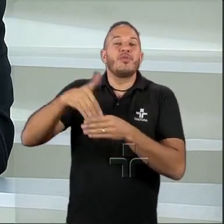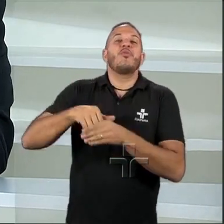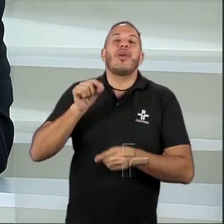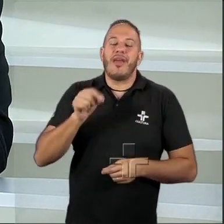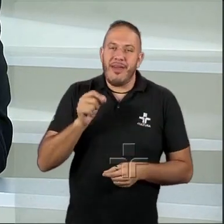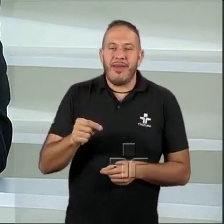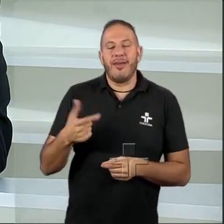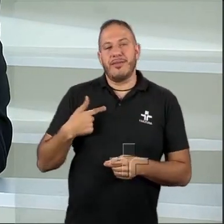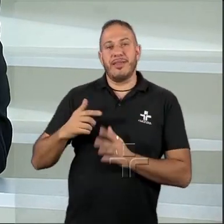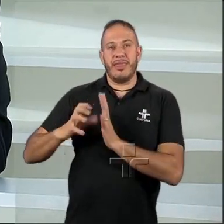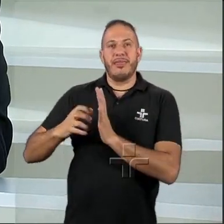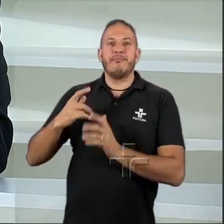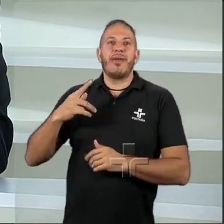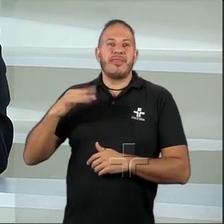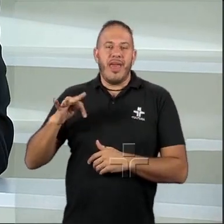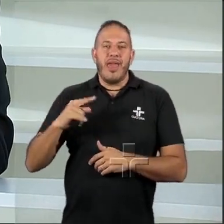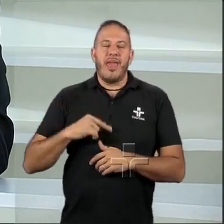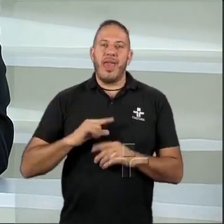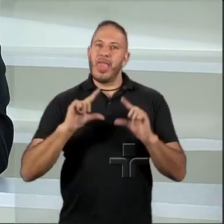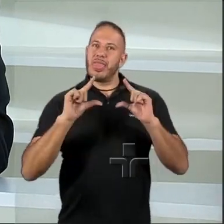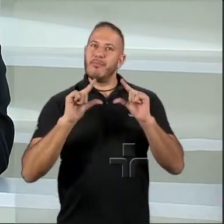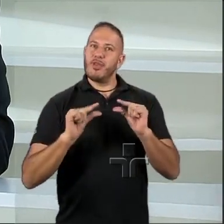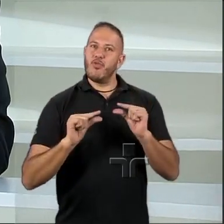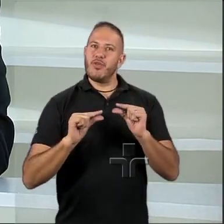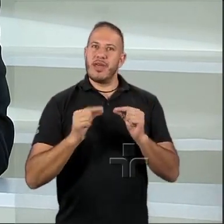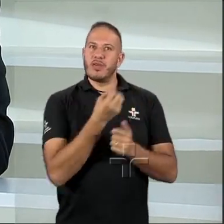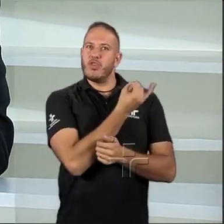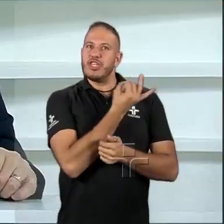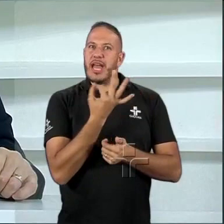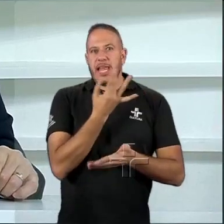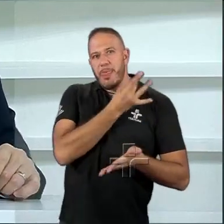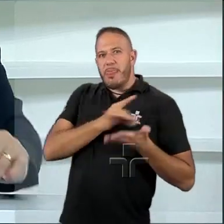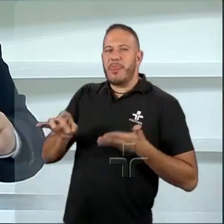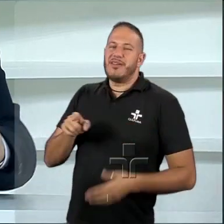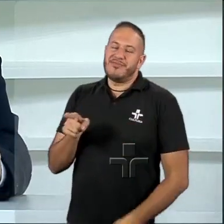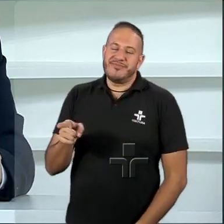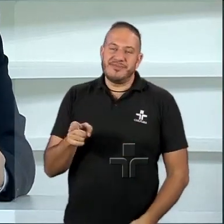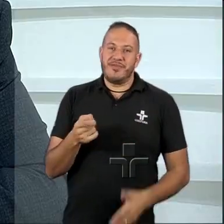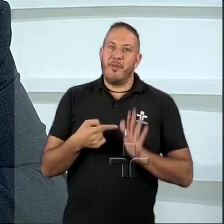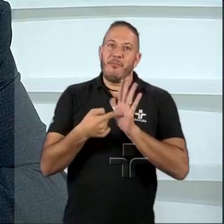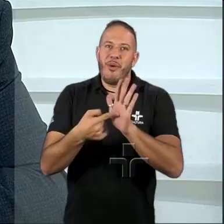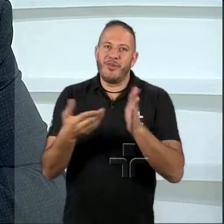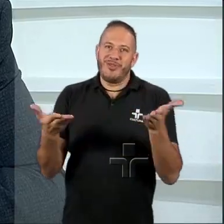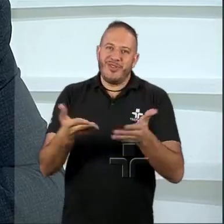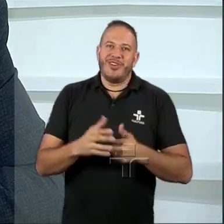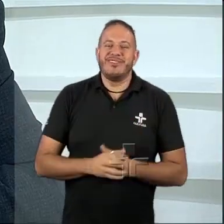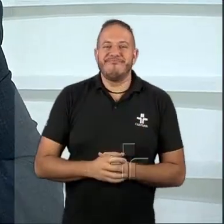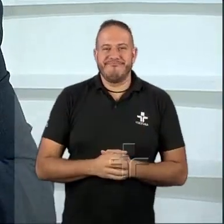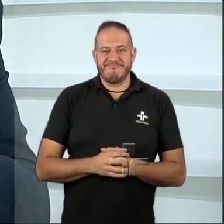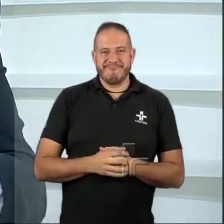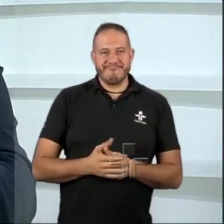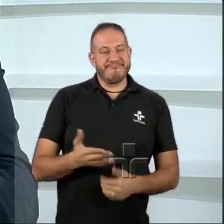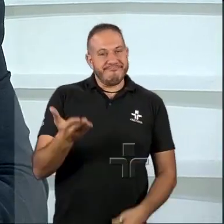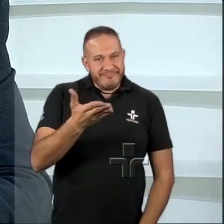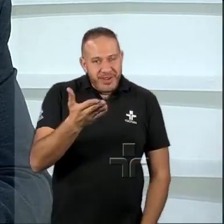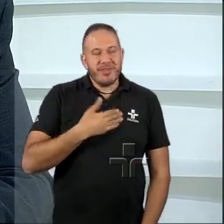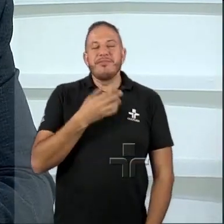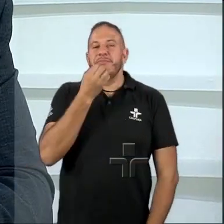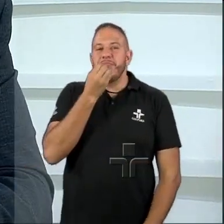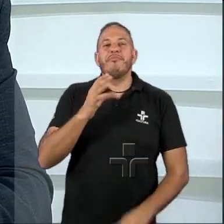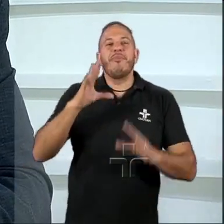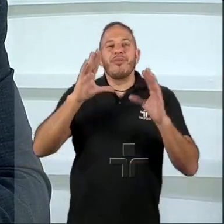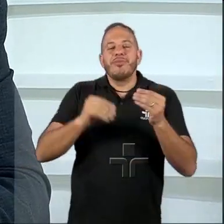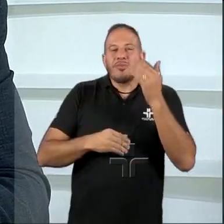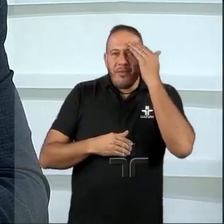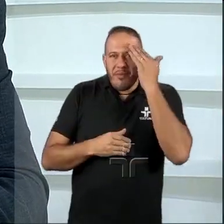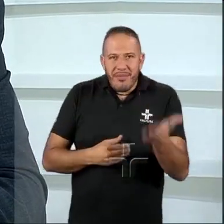PT é diminuir essa rejeição que está colocada. Ascânio. Boa noite, obrigado pelo convite. Eu